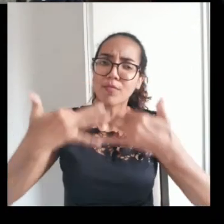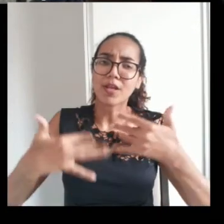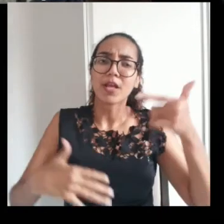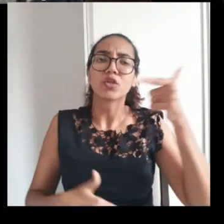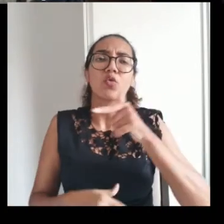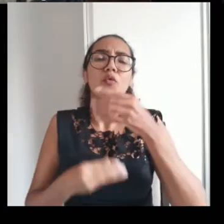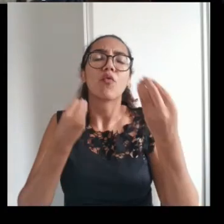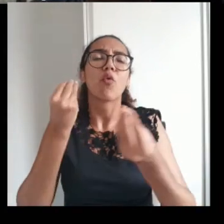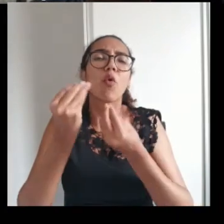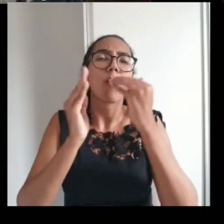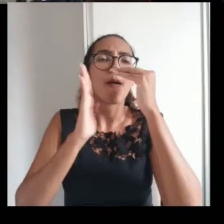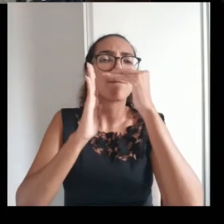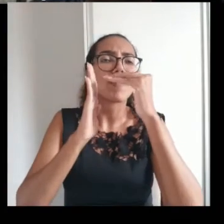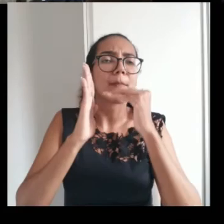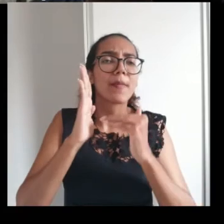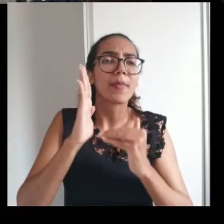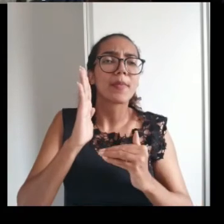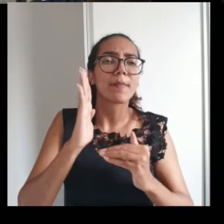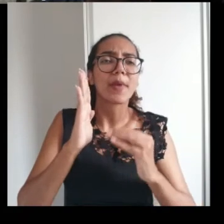Alguém tem alguma dúvida?